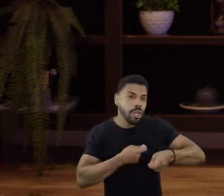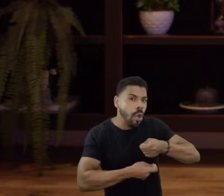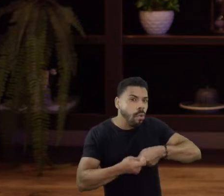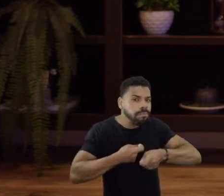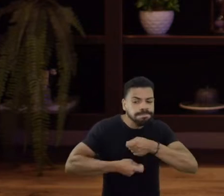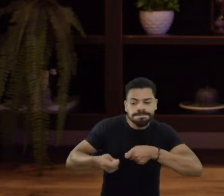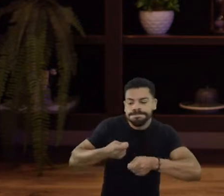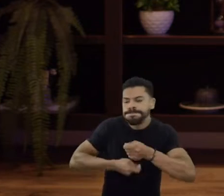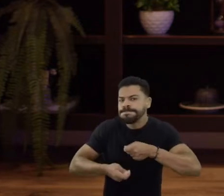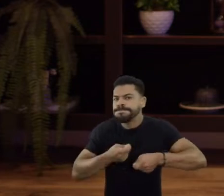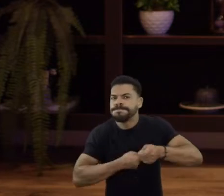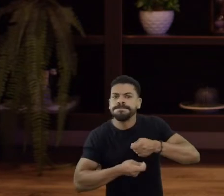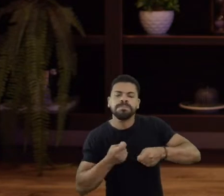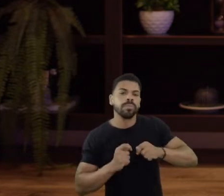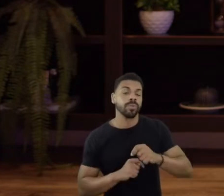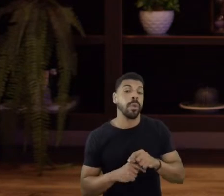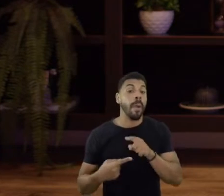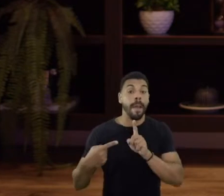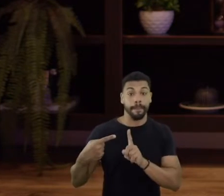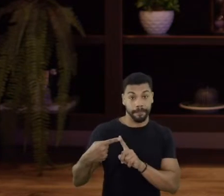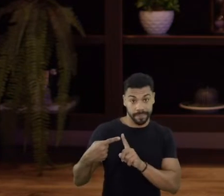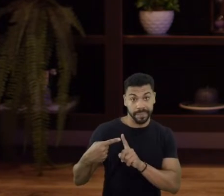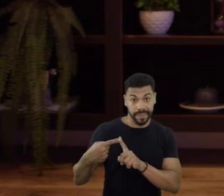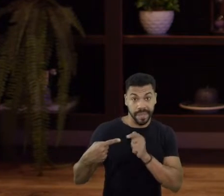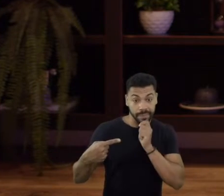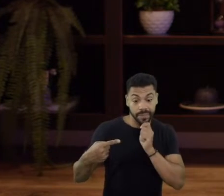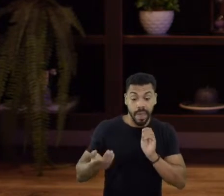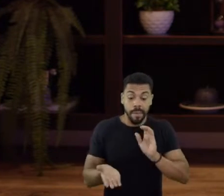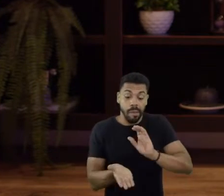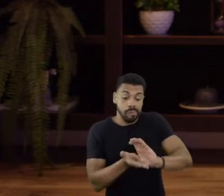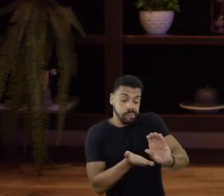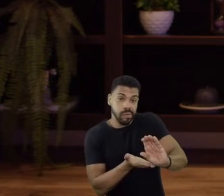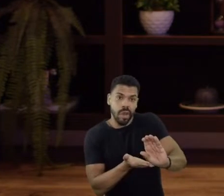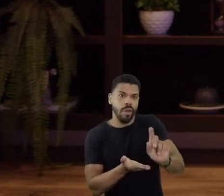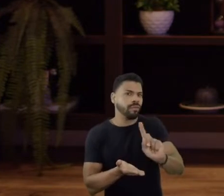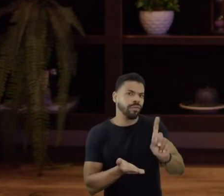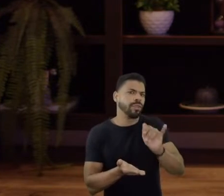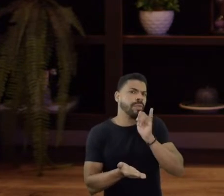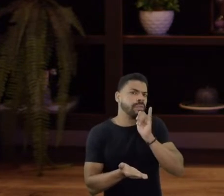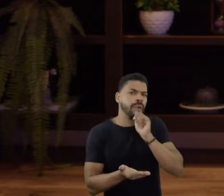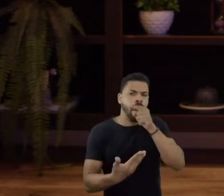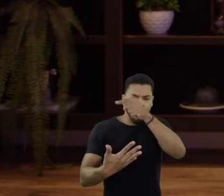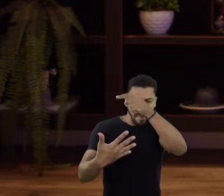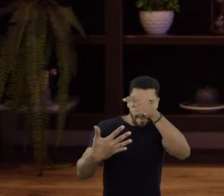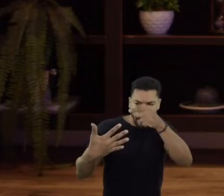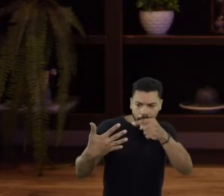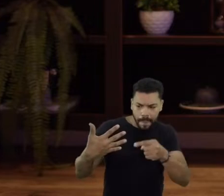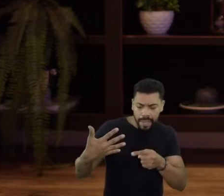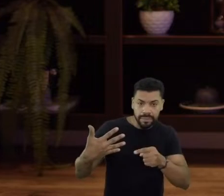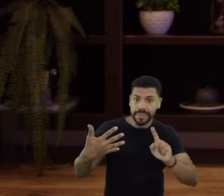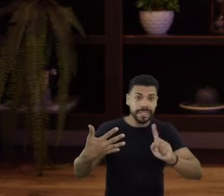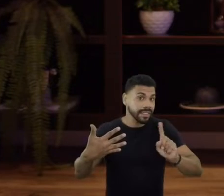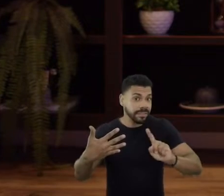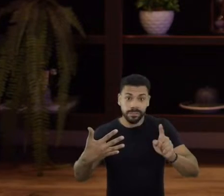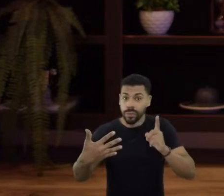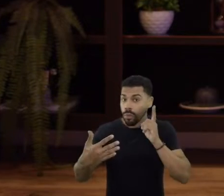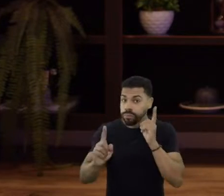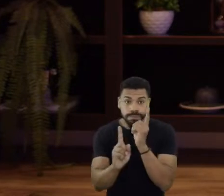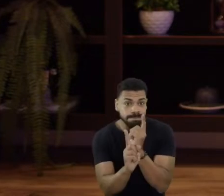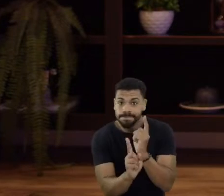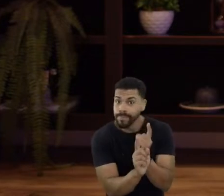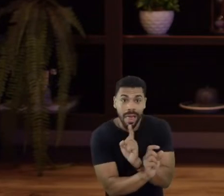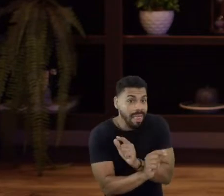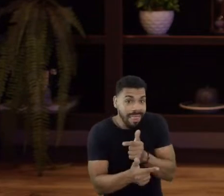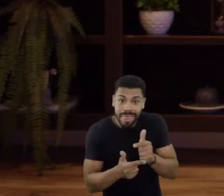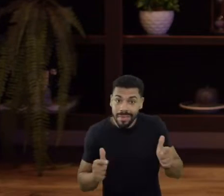bolsa Então a primeira diferença é que na hora de aplicar você não vai encontrá-los ali na relação de fundos de investimento dentro da